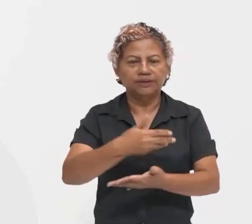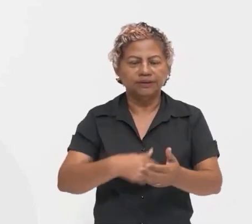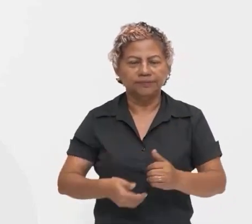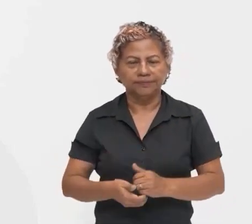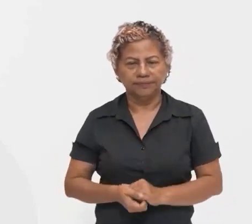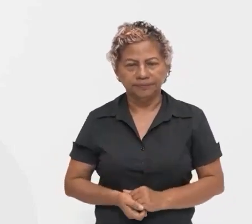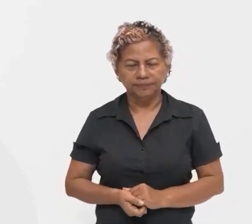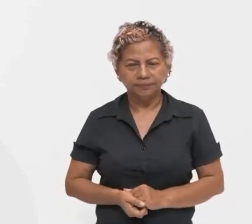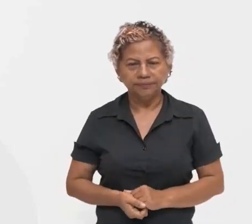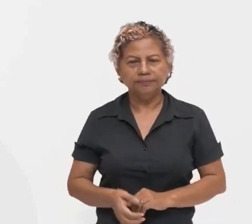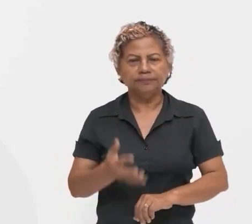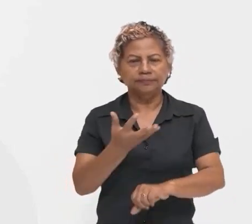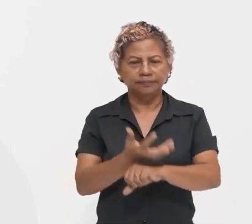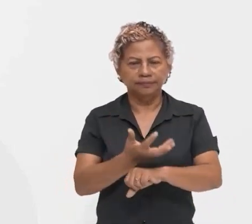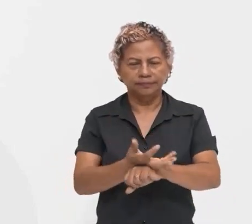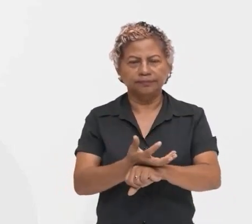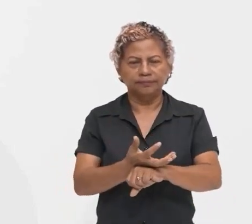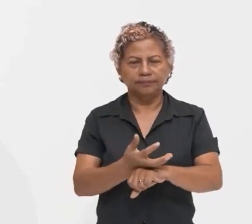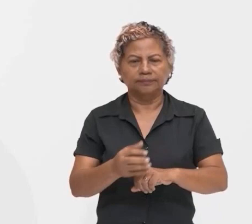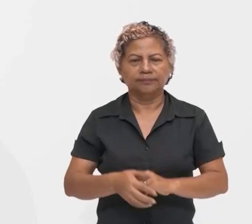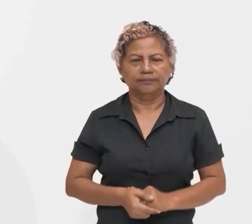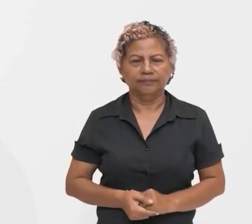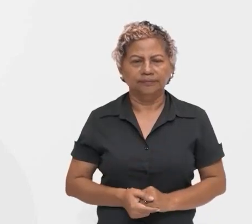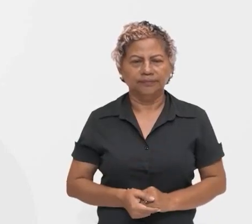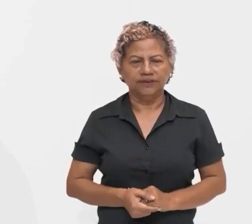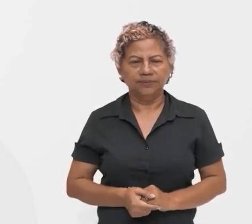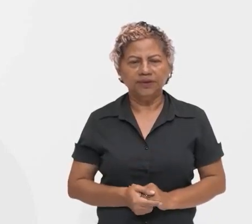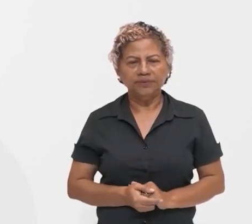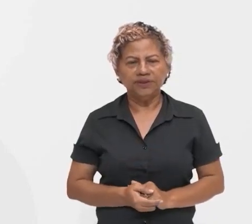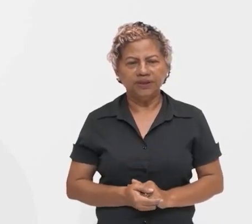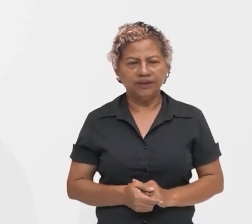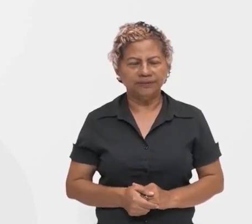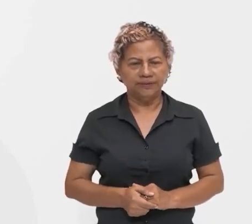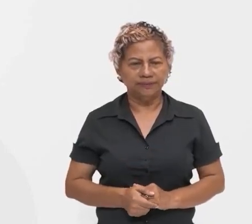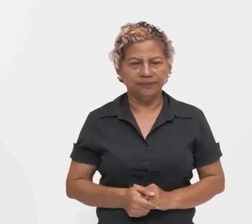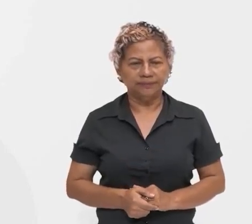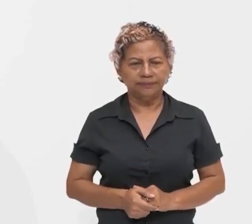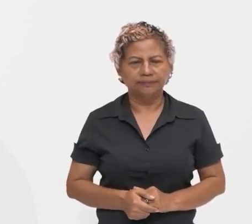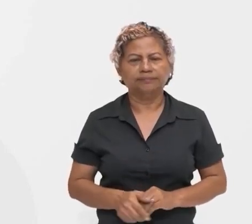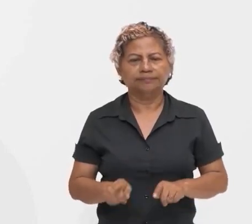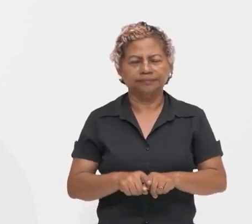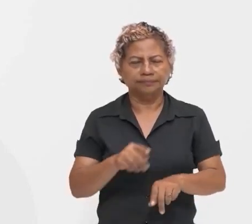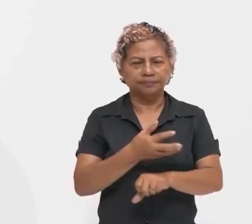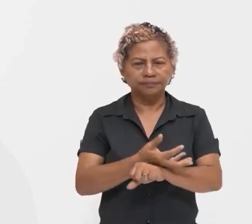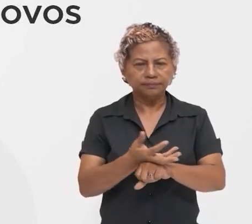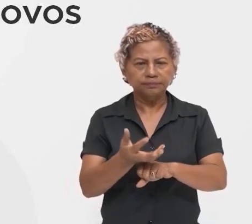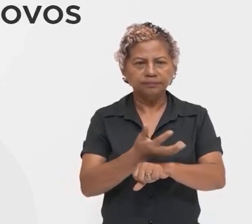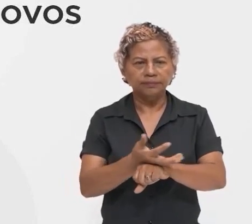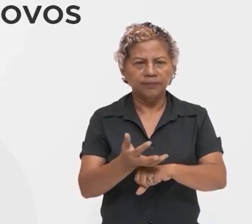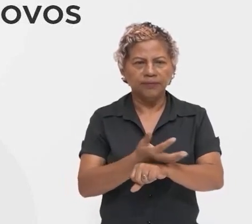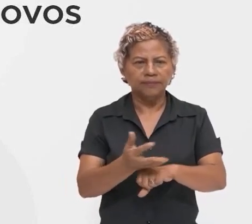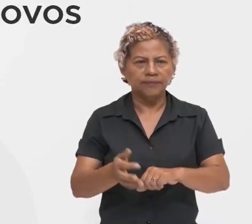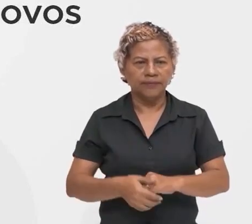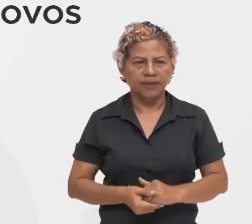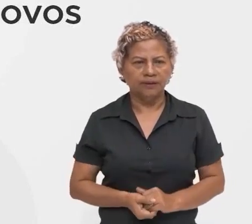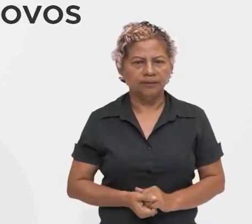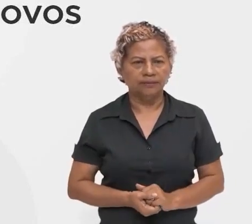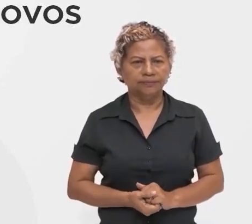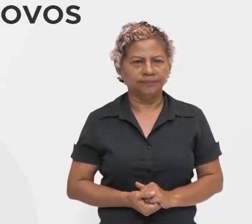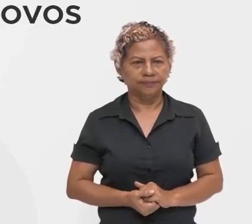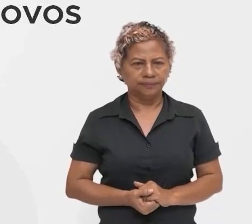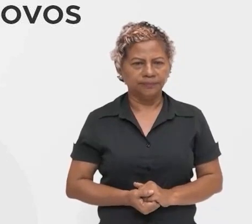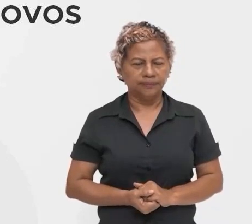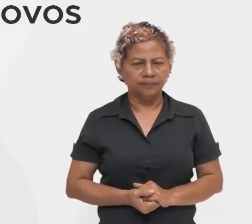interdisciplinar, organização temática em torno de problemas e não de disciplinas. Reforço do aprendizado.